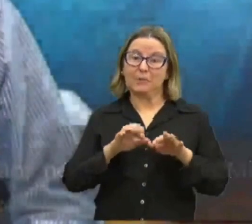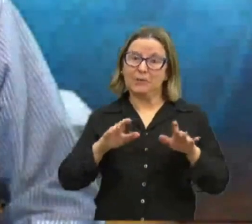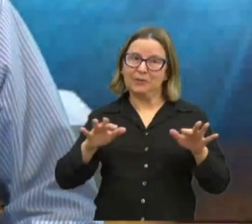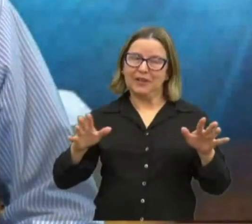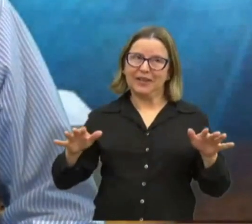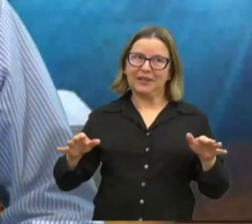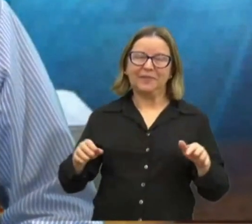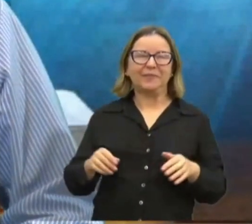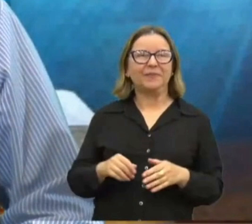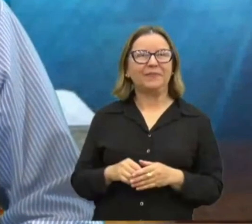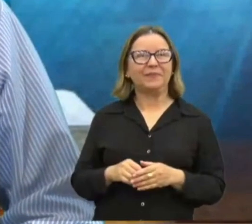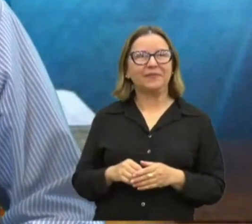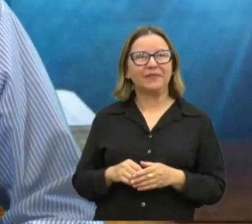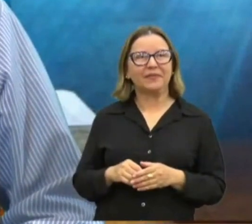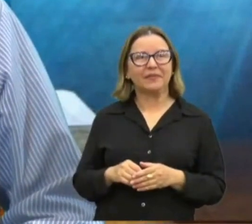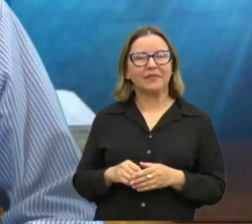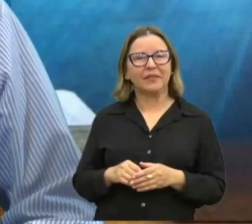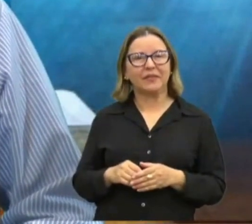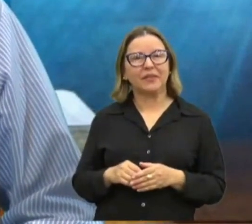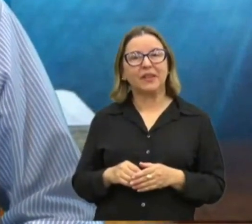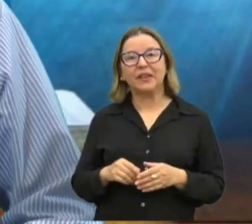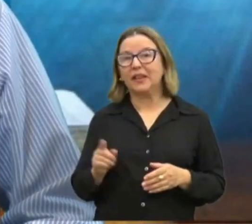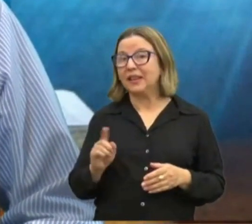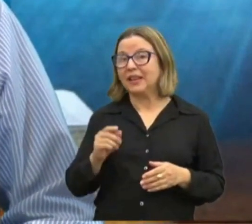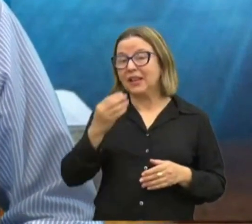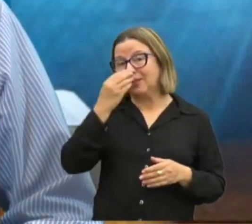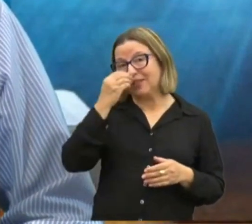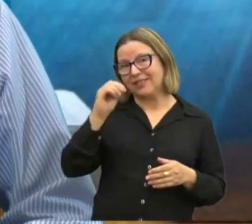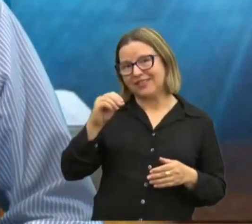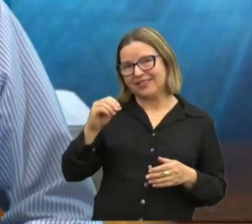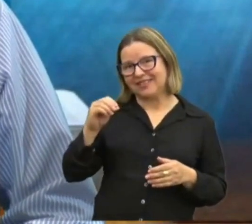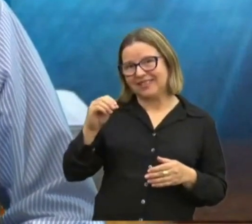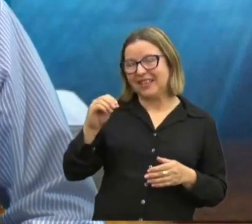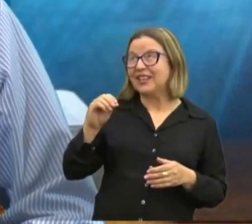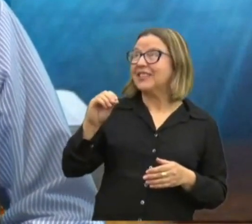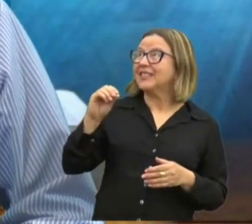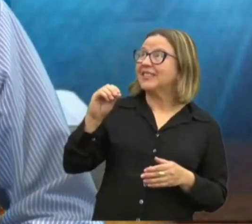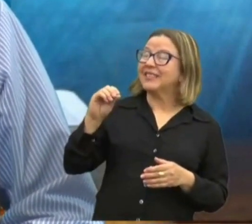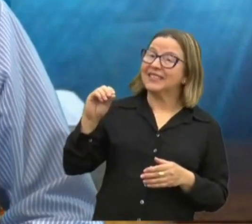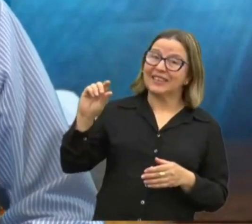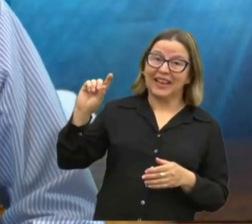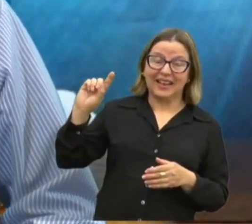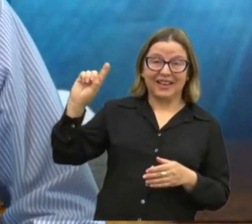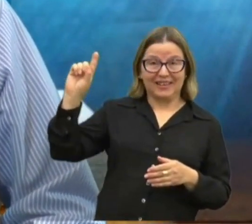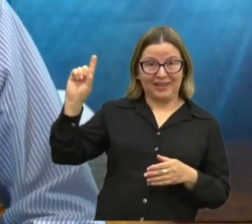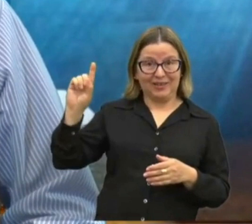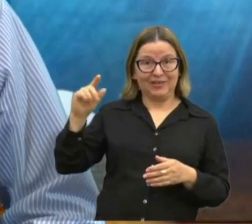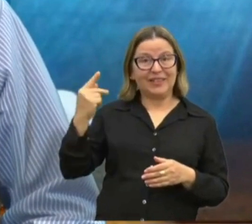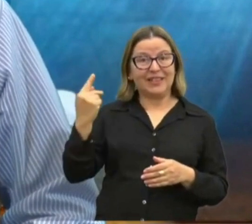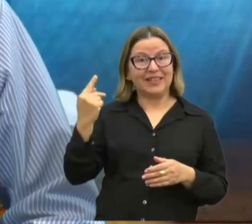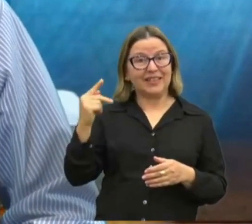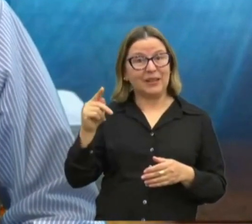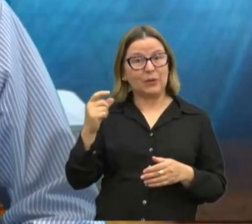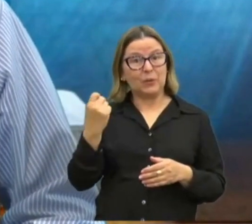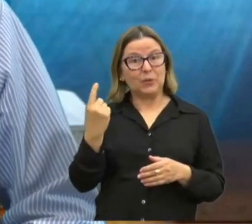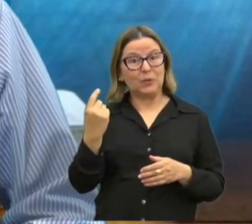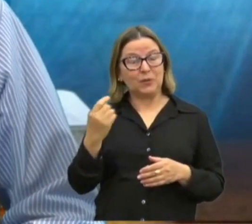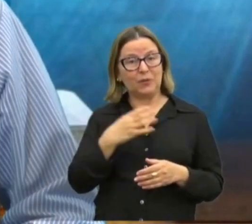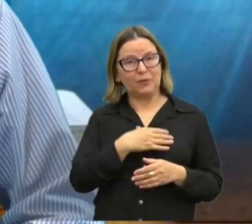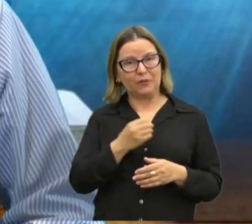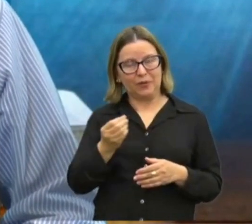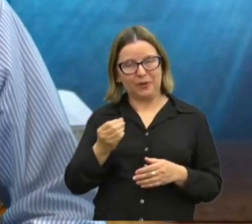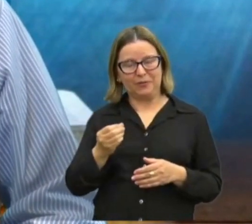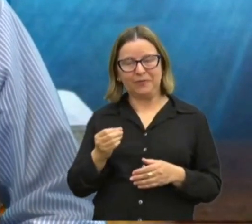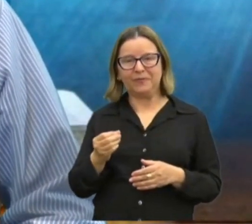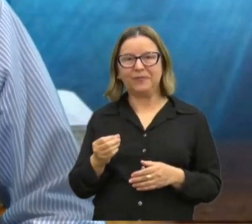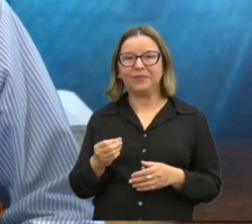Não me negaste o teu único filho. Então, a oferta de Isaac por